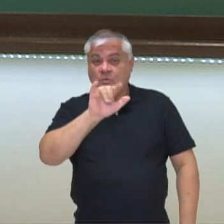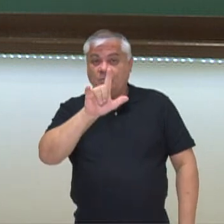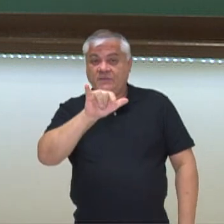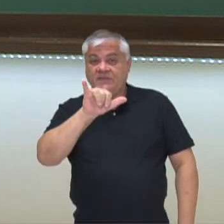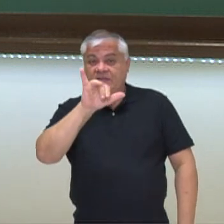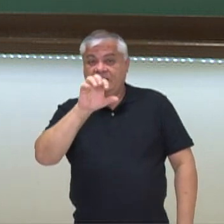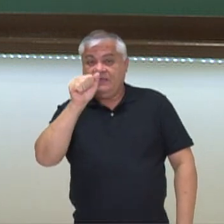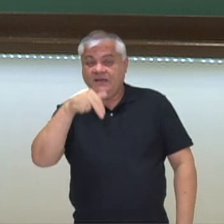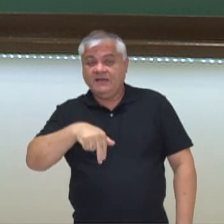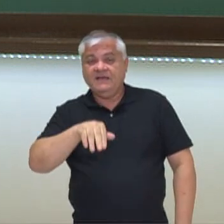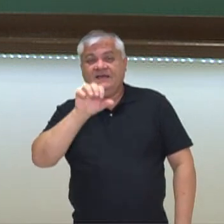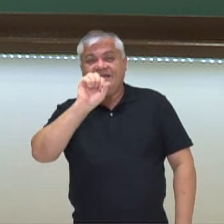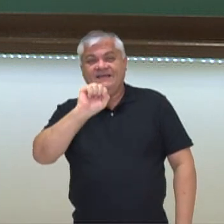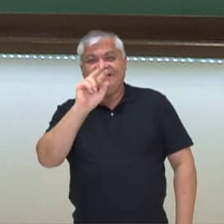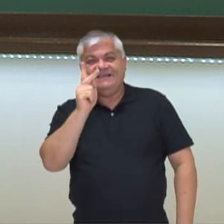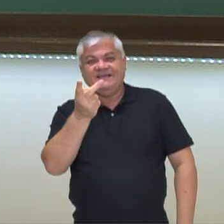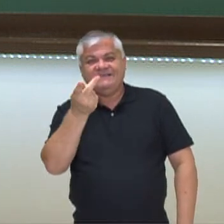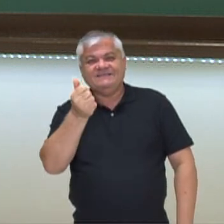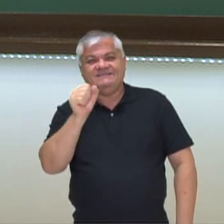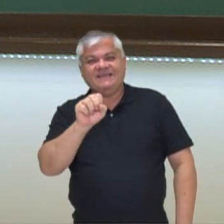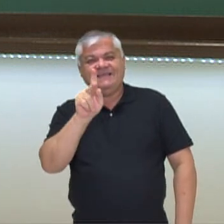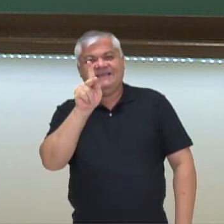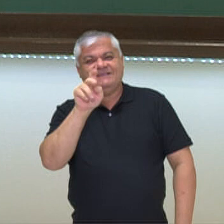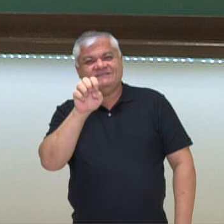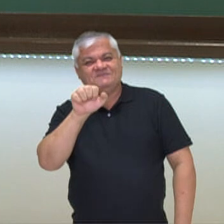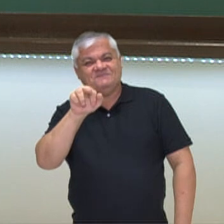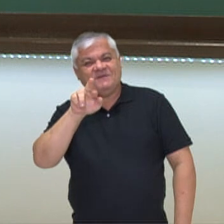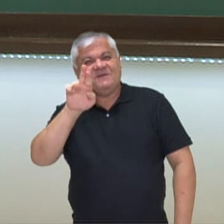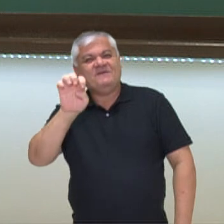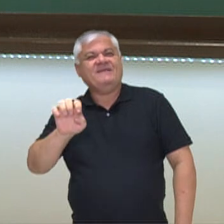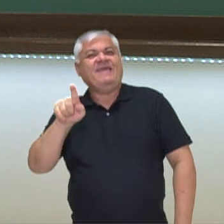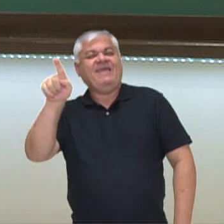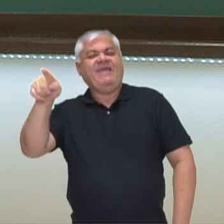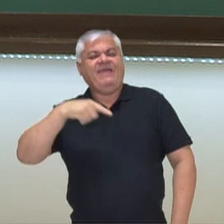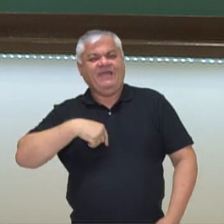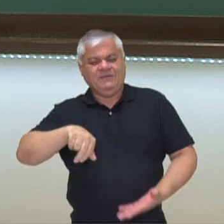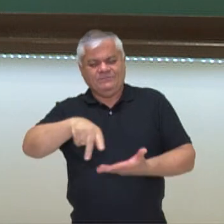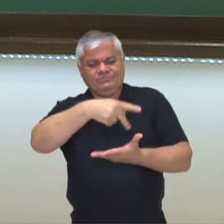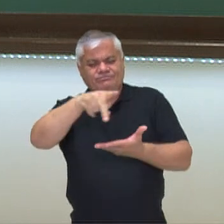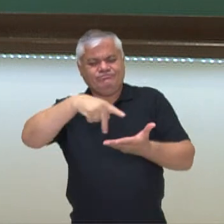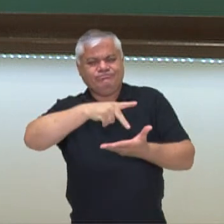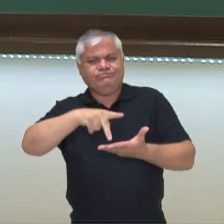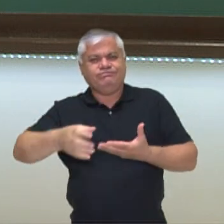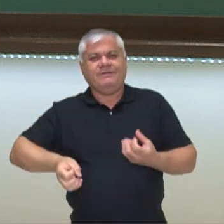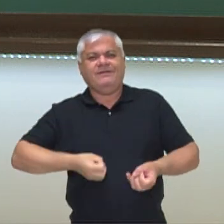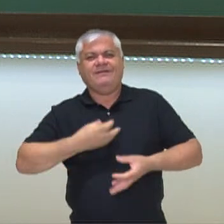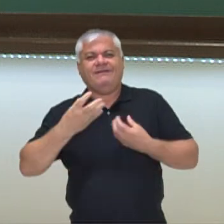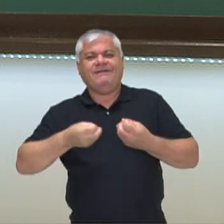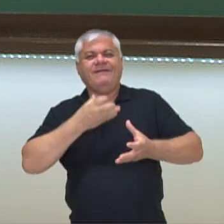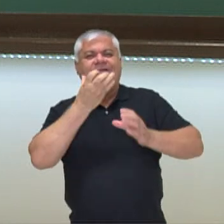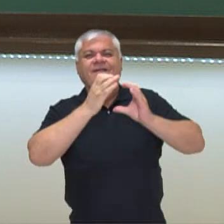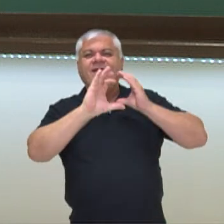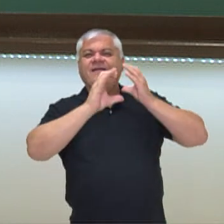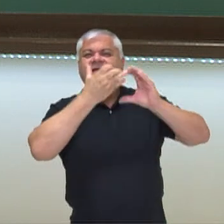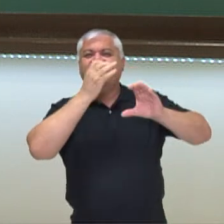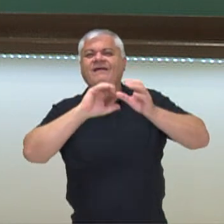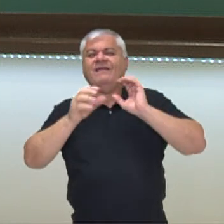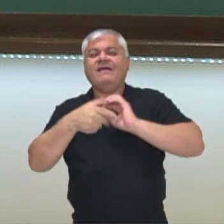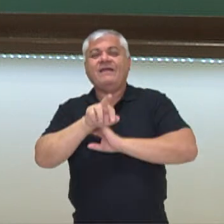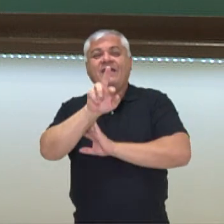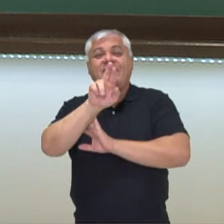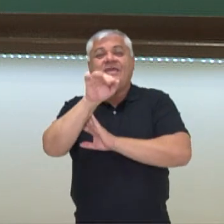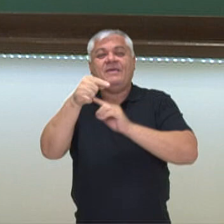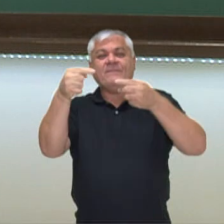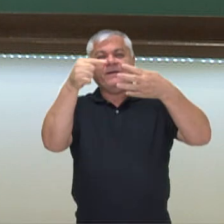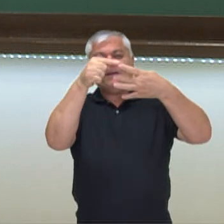grande dramaturgo, ele também fez lindos poemas, sonetos. Isso mesmo, eles tinham muita rima e eles eram